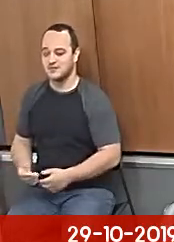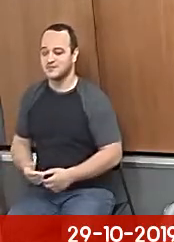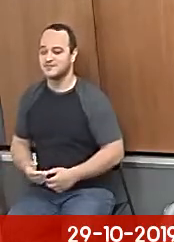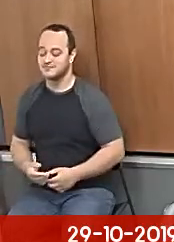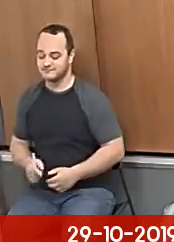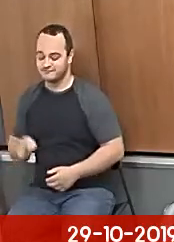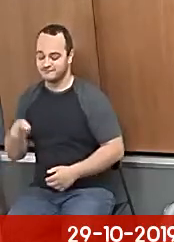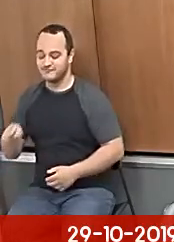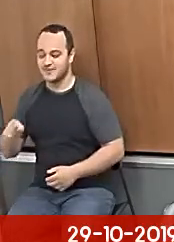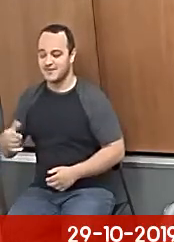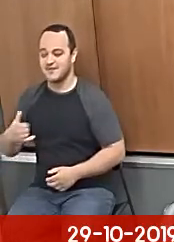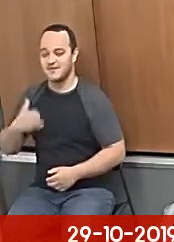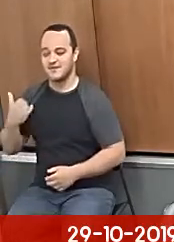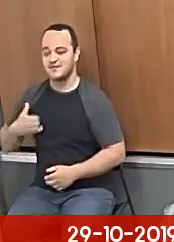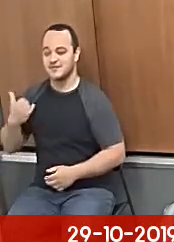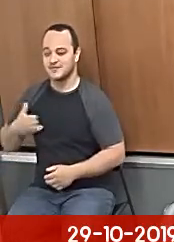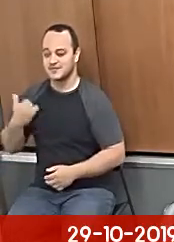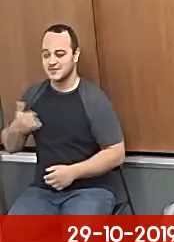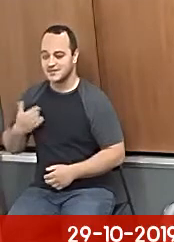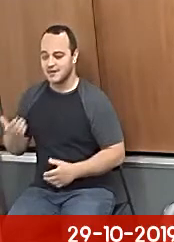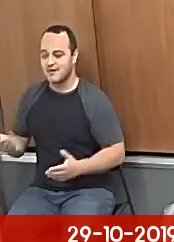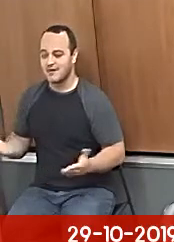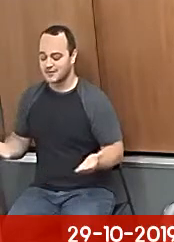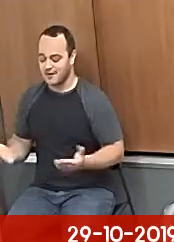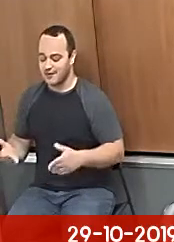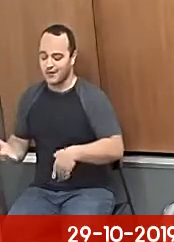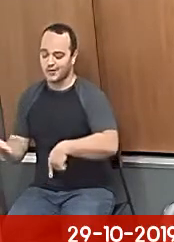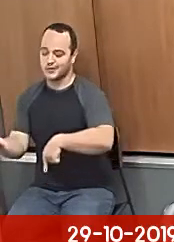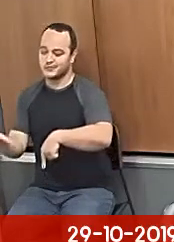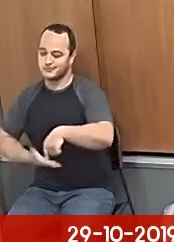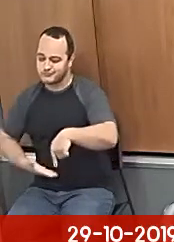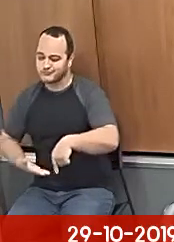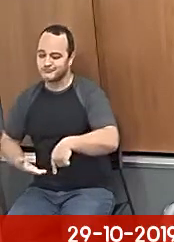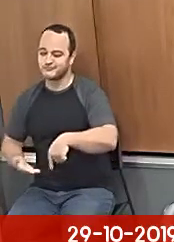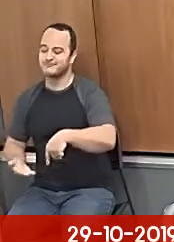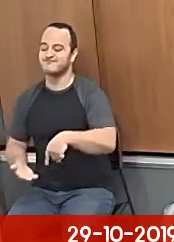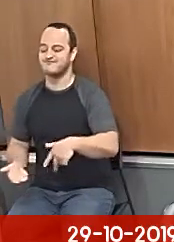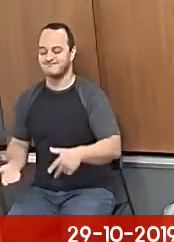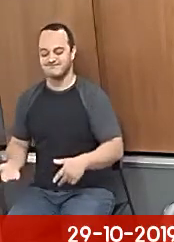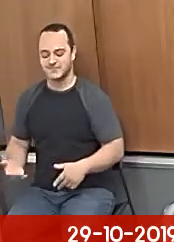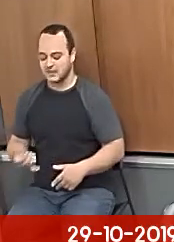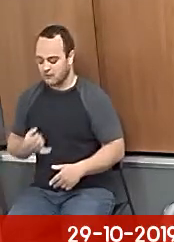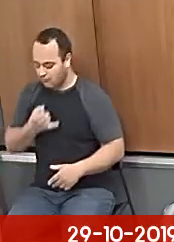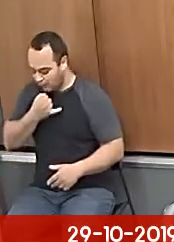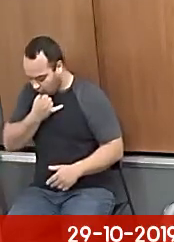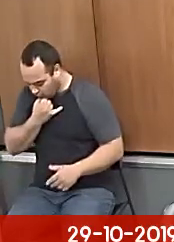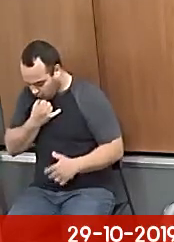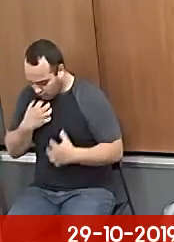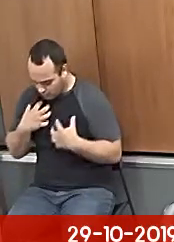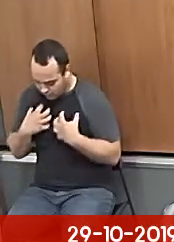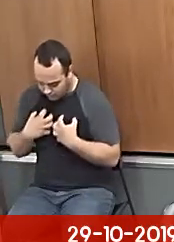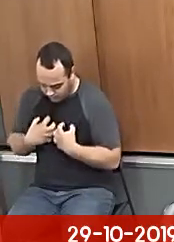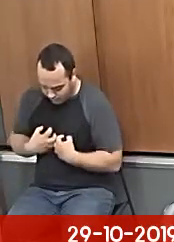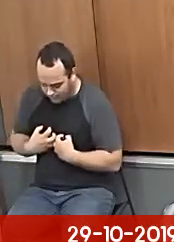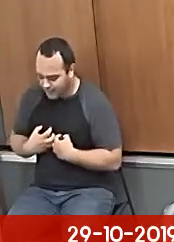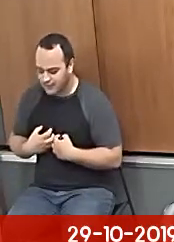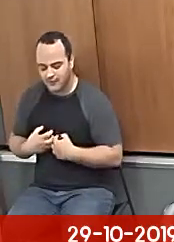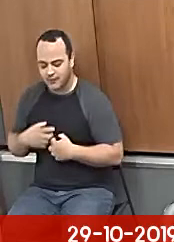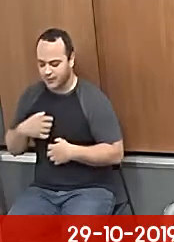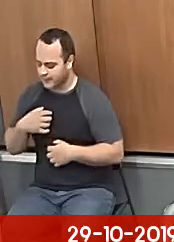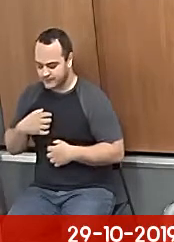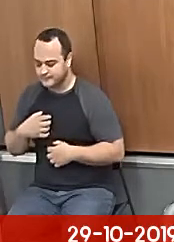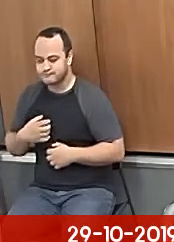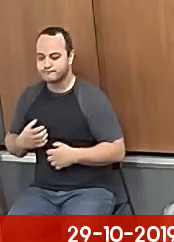uma criança com essa idade, amputado, era para estar assim, cabisbaixo aqui nesse momento. E não está.